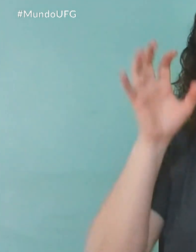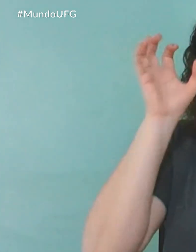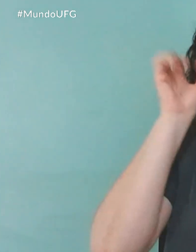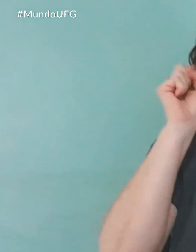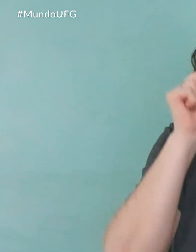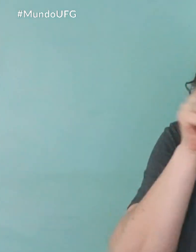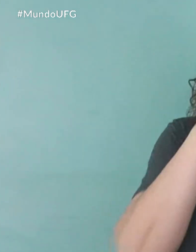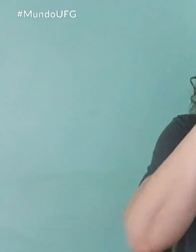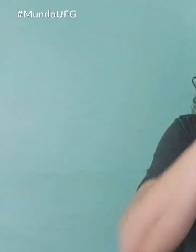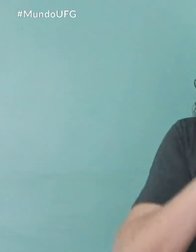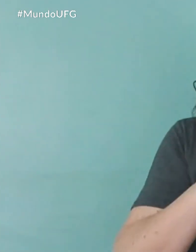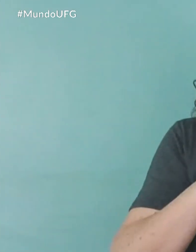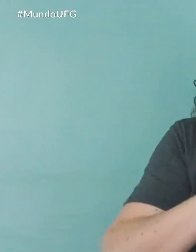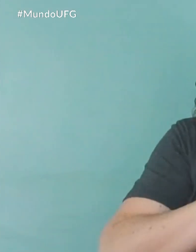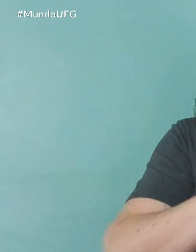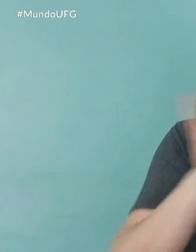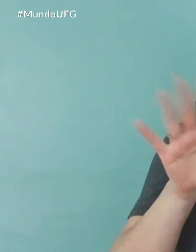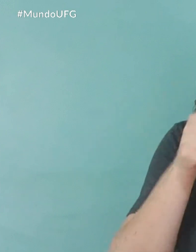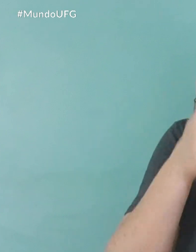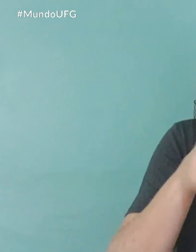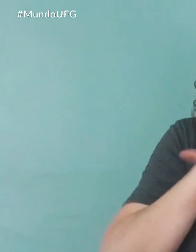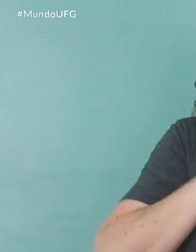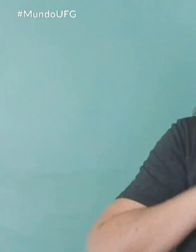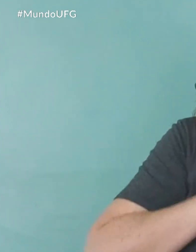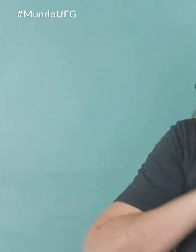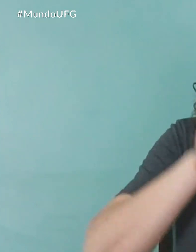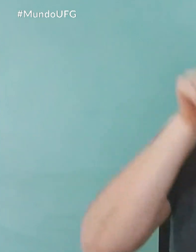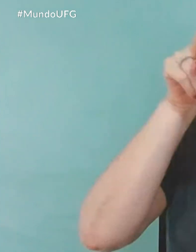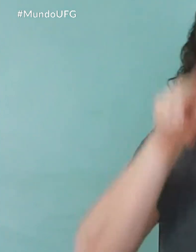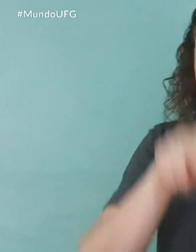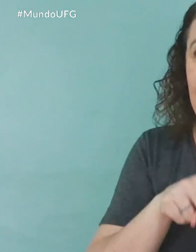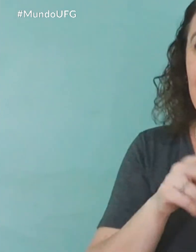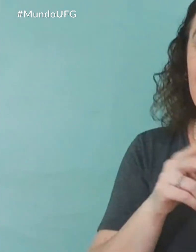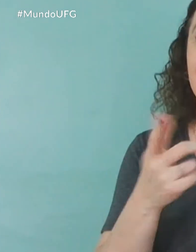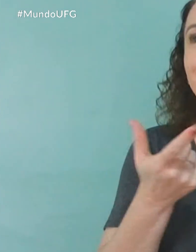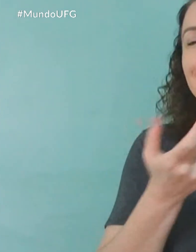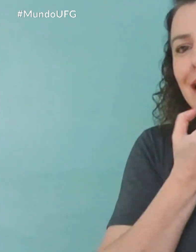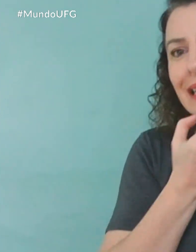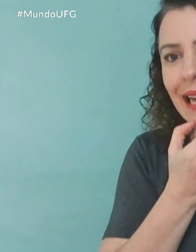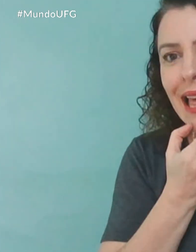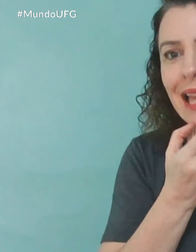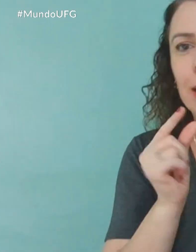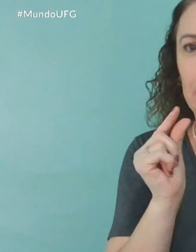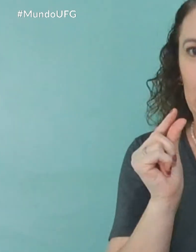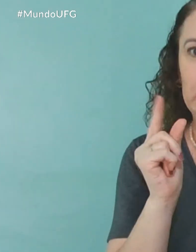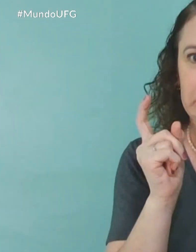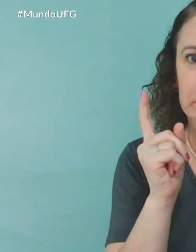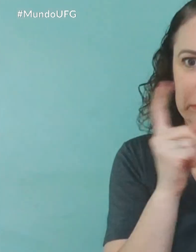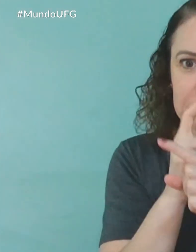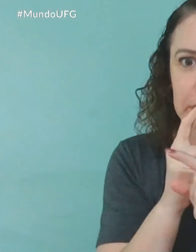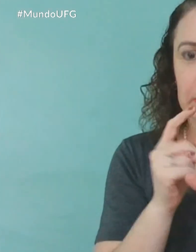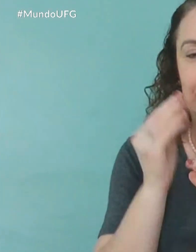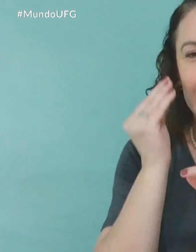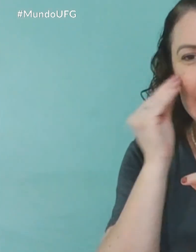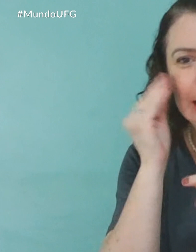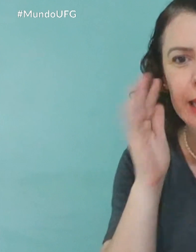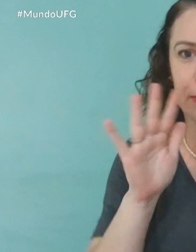garantir essa acessibilidade. Então, para os ouvintes, lendo na sua própria